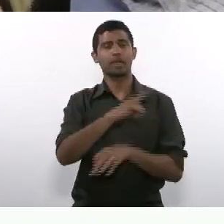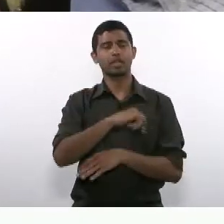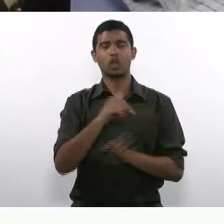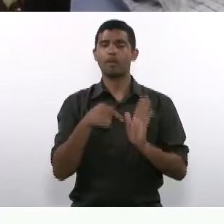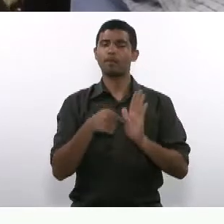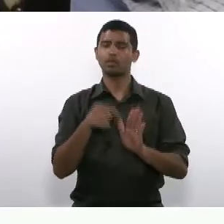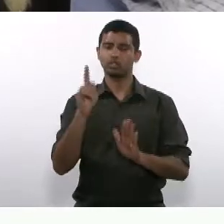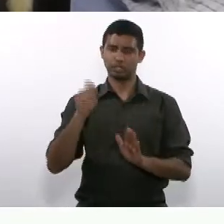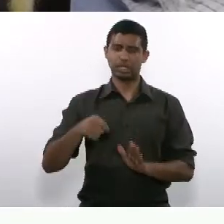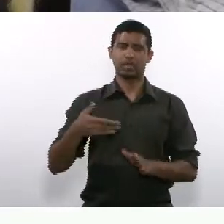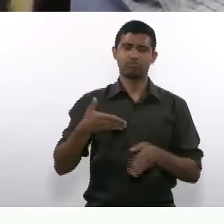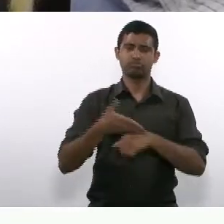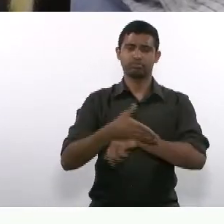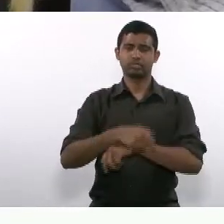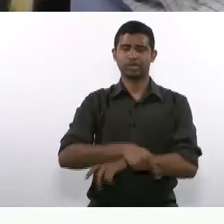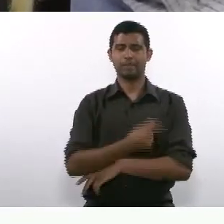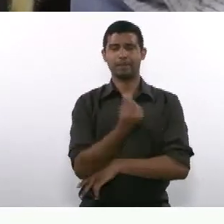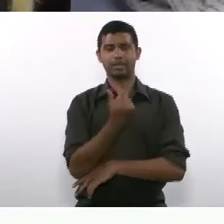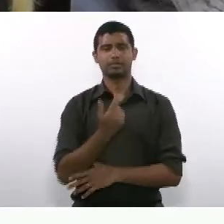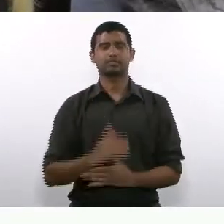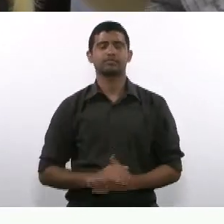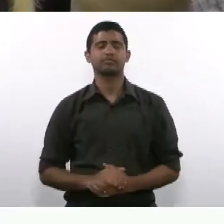bem acessíveis em termos de preço.